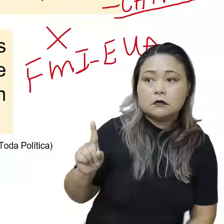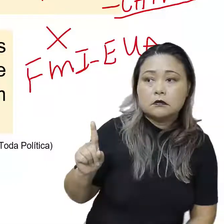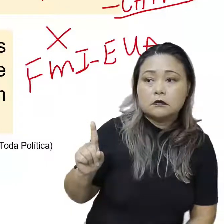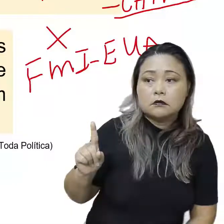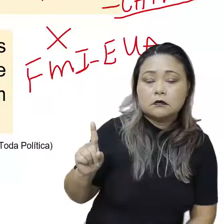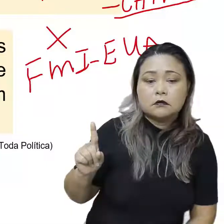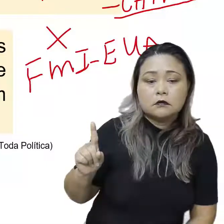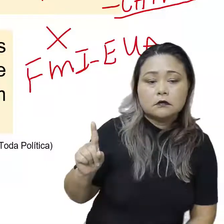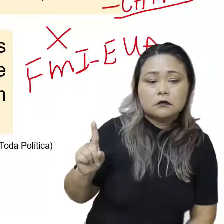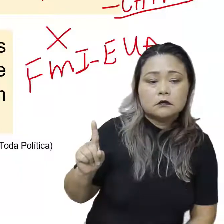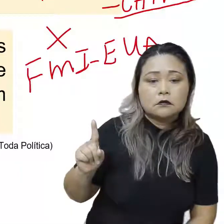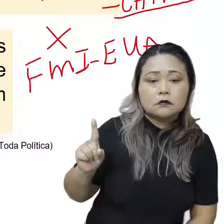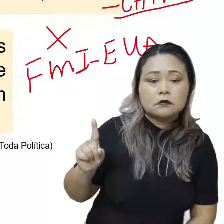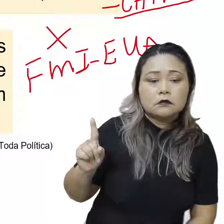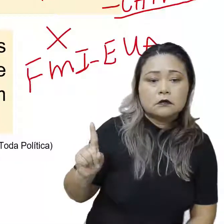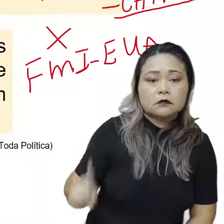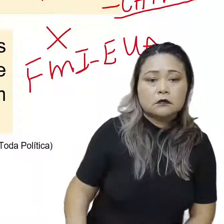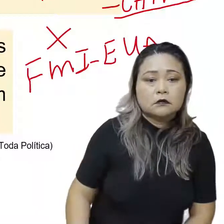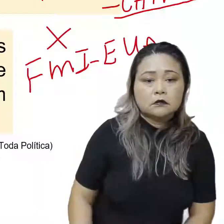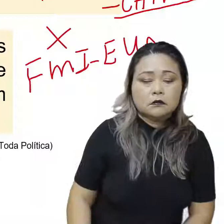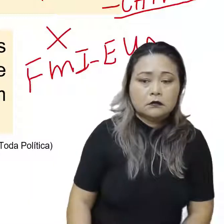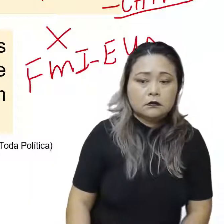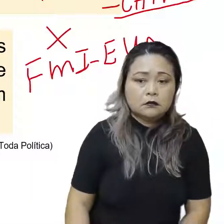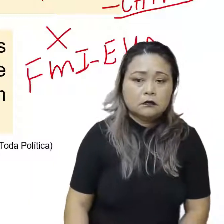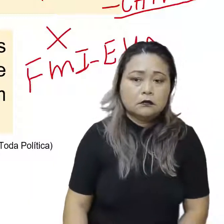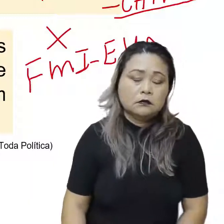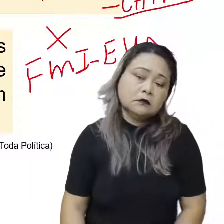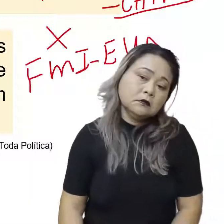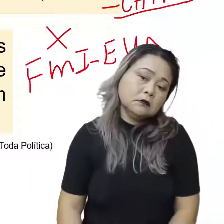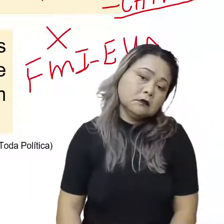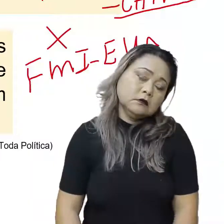isso aqui, ok?